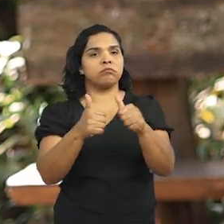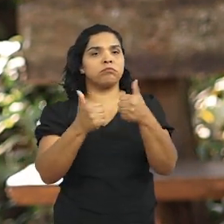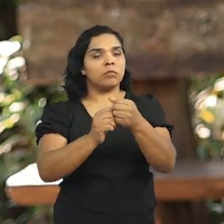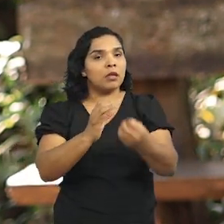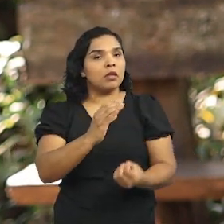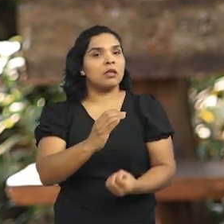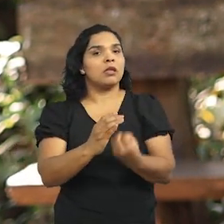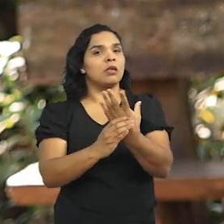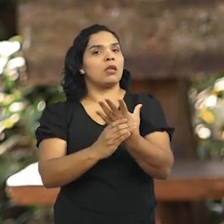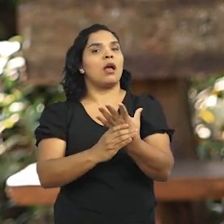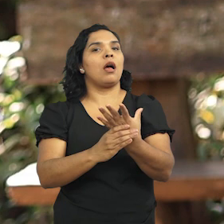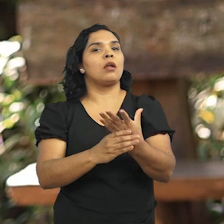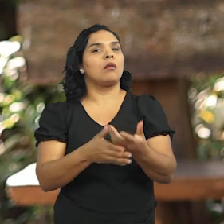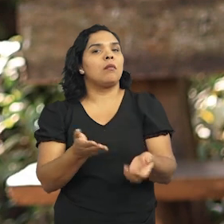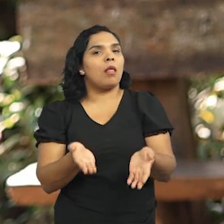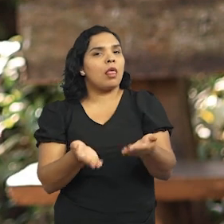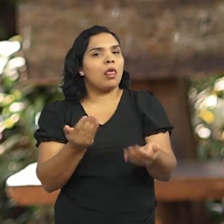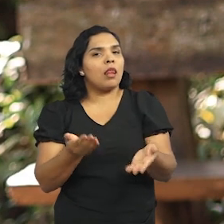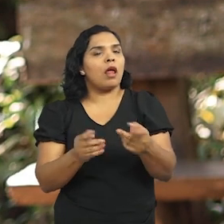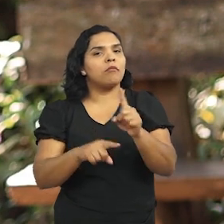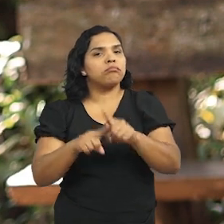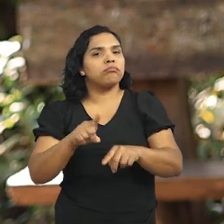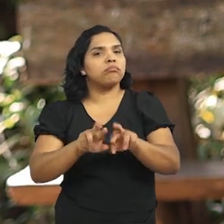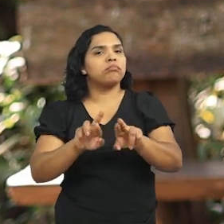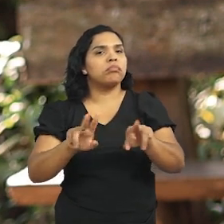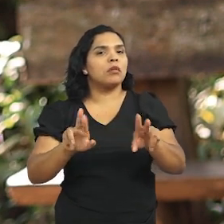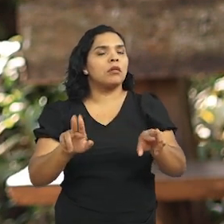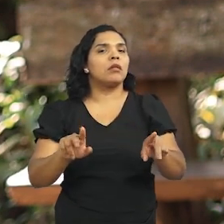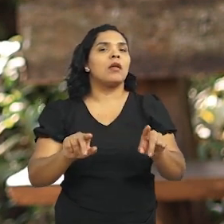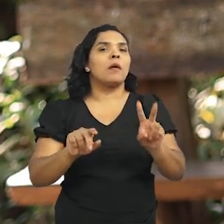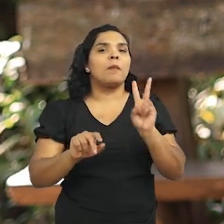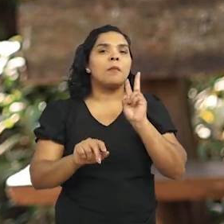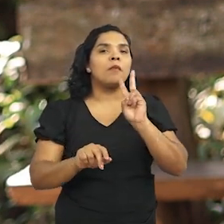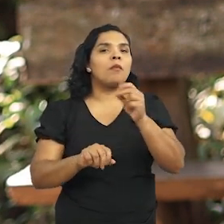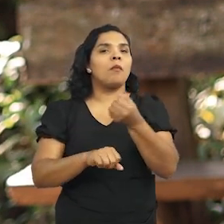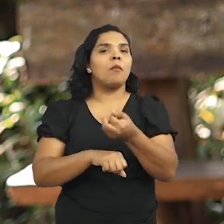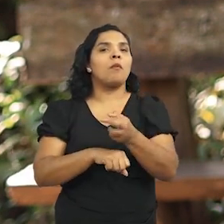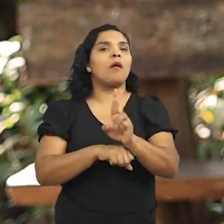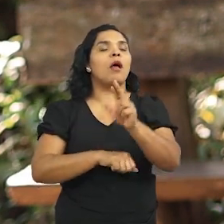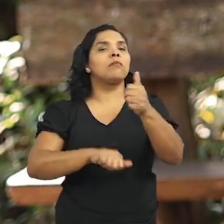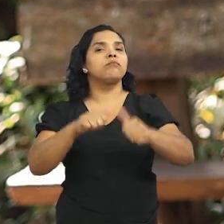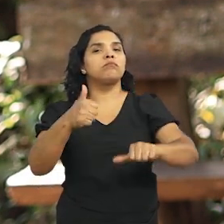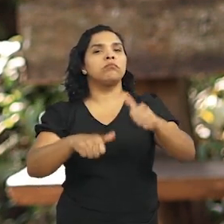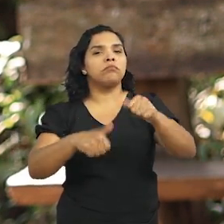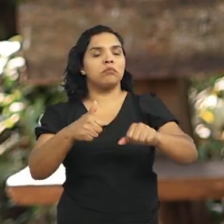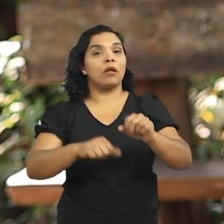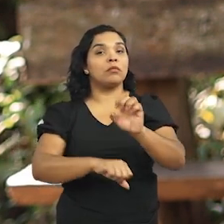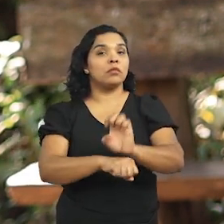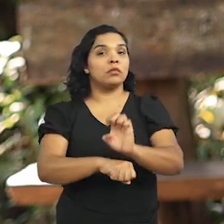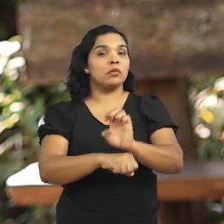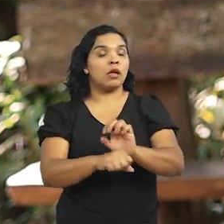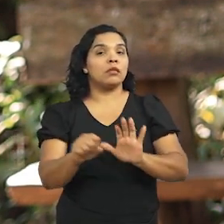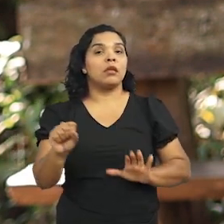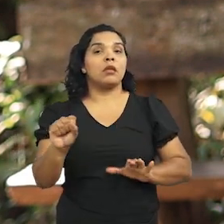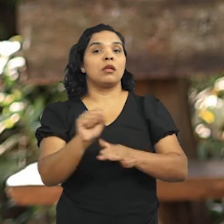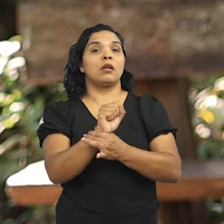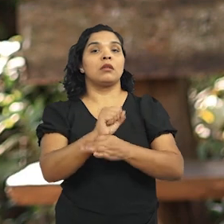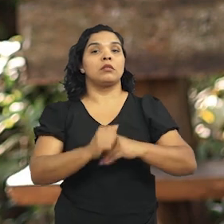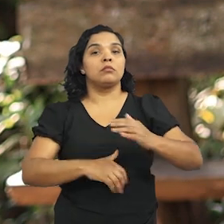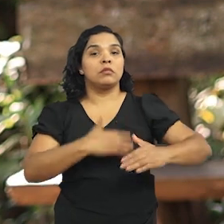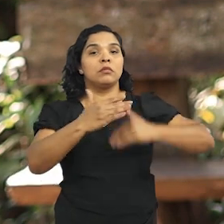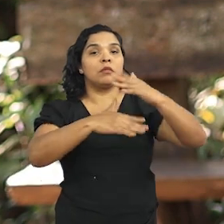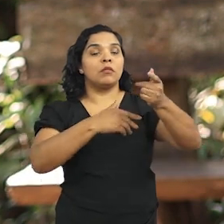Transporte, criaram um monitor leve e de baixo custo para avaliar a qualidade do ar do estado. O objetivo é garantir